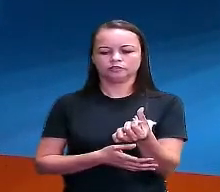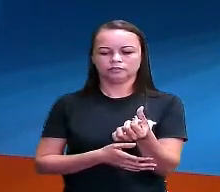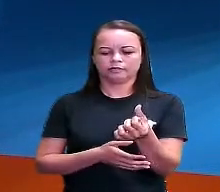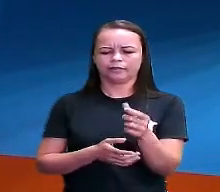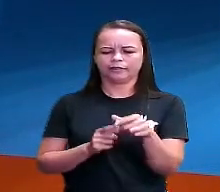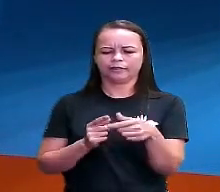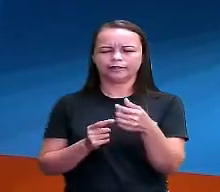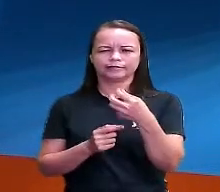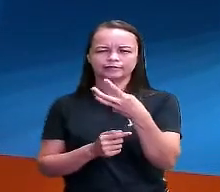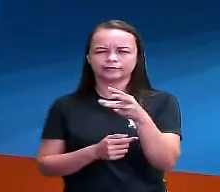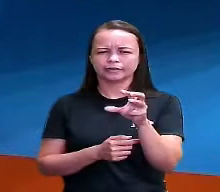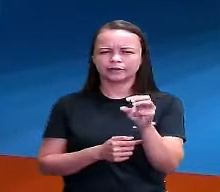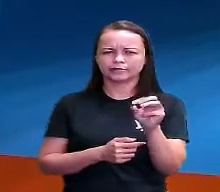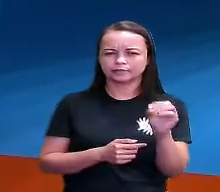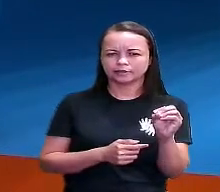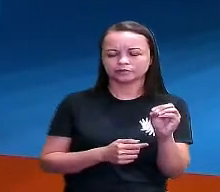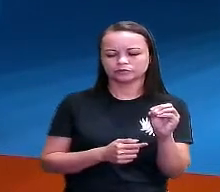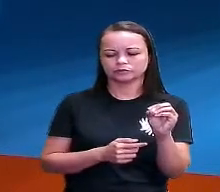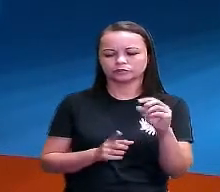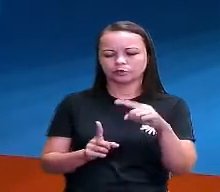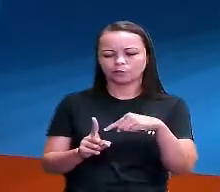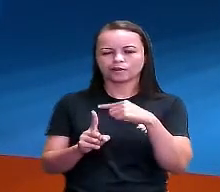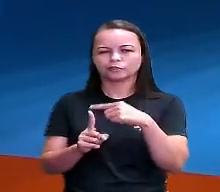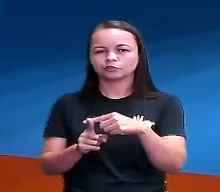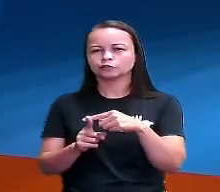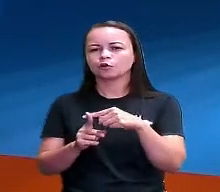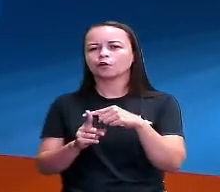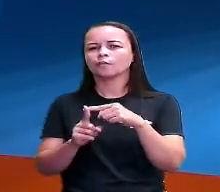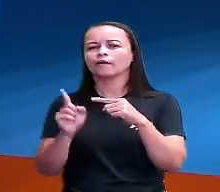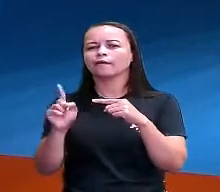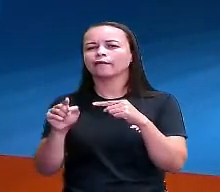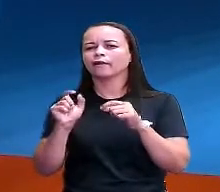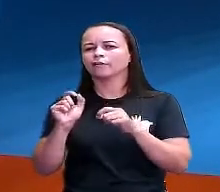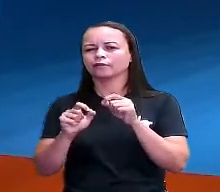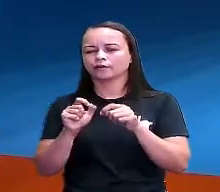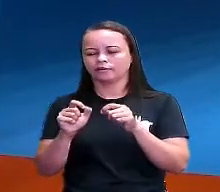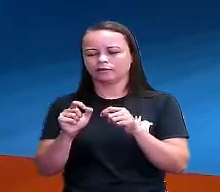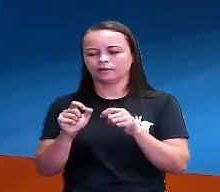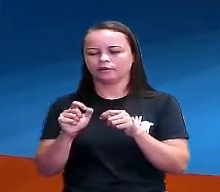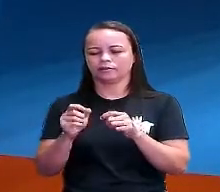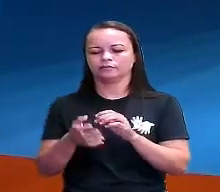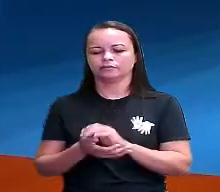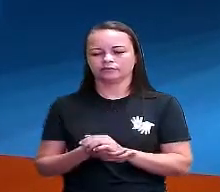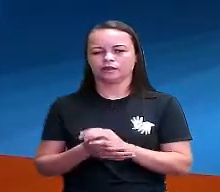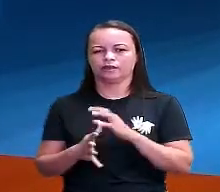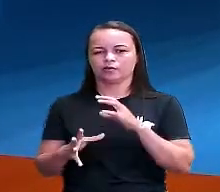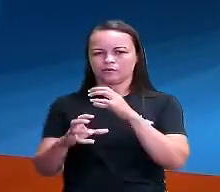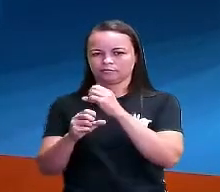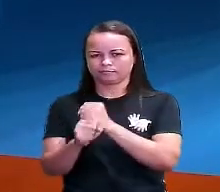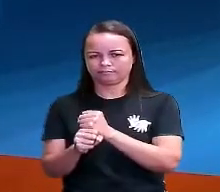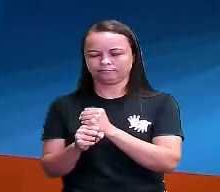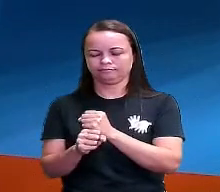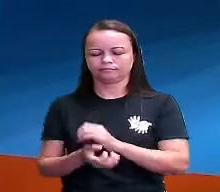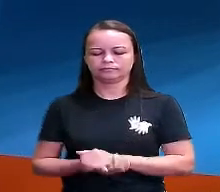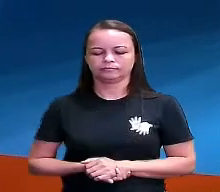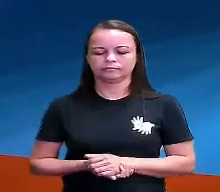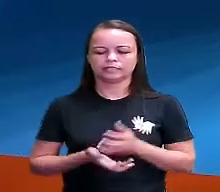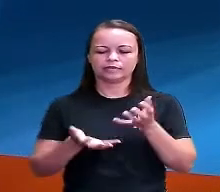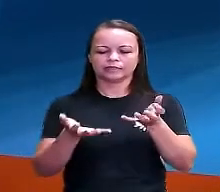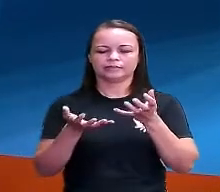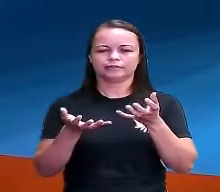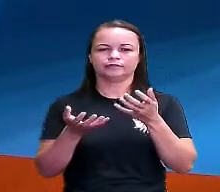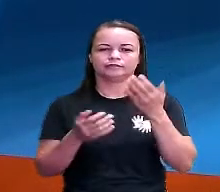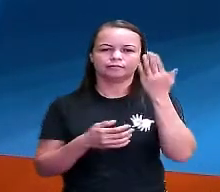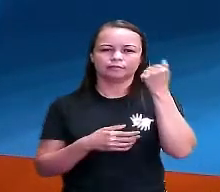300, então a soma é o resultado, né? Aqui, ó, soma, resultado. Então ele quer saber qual